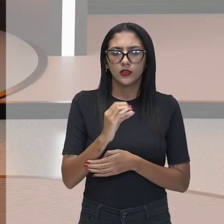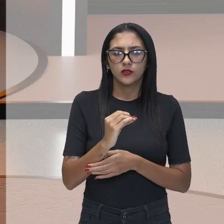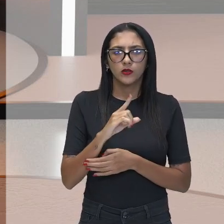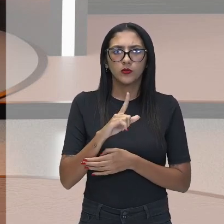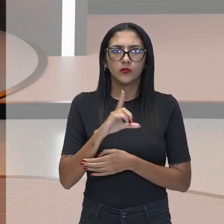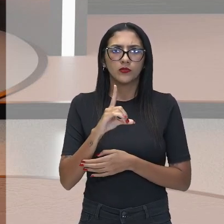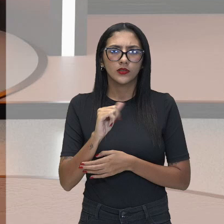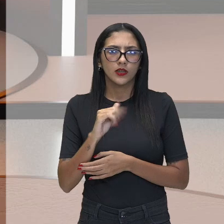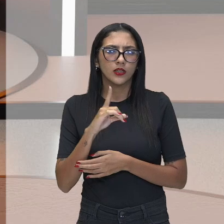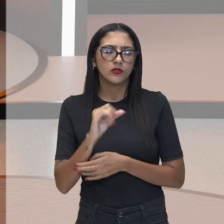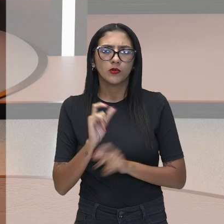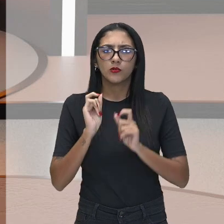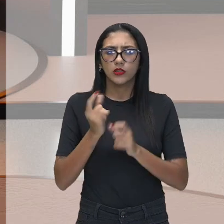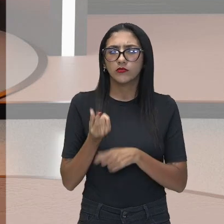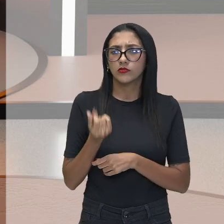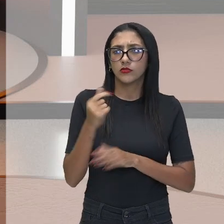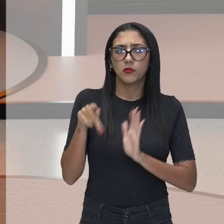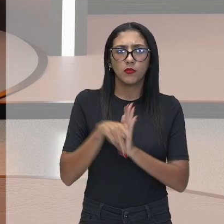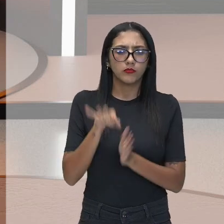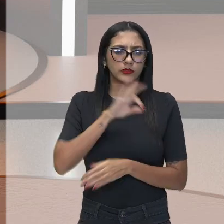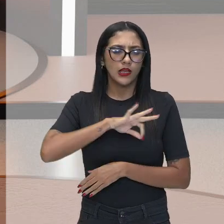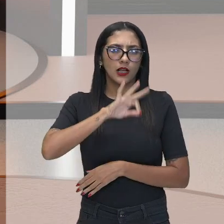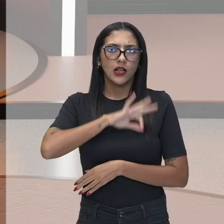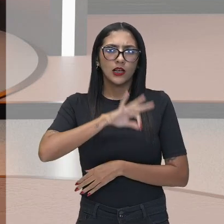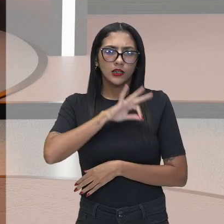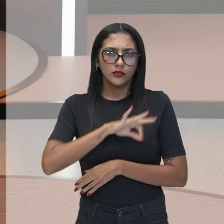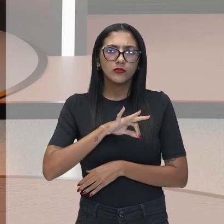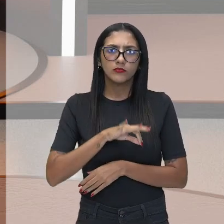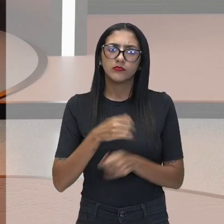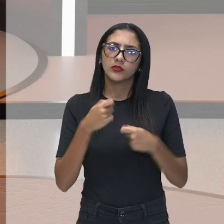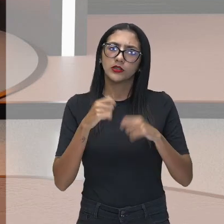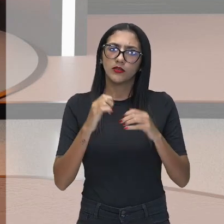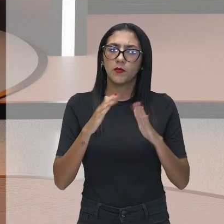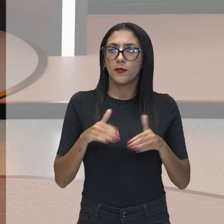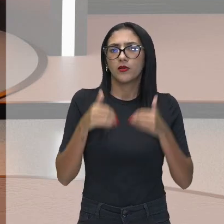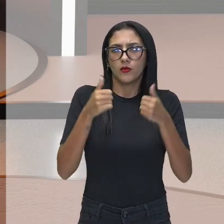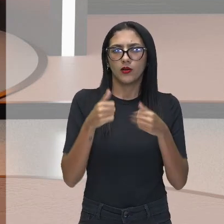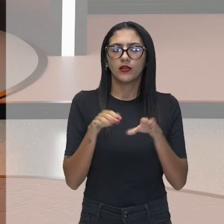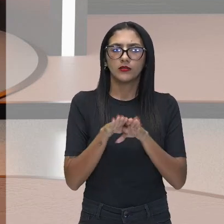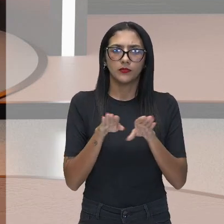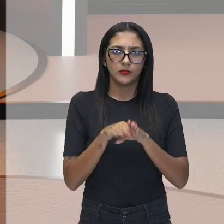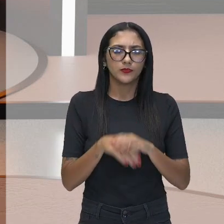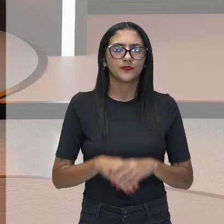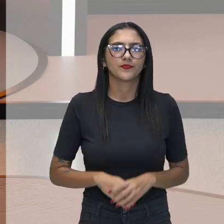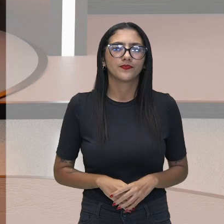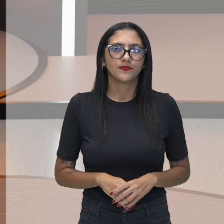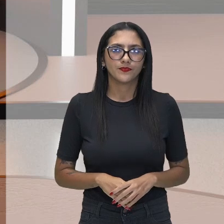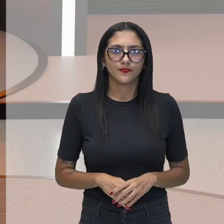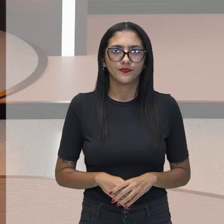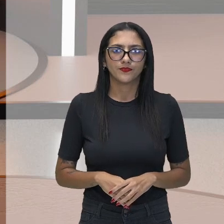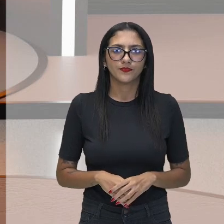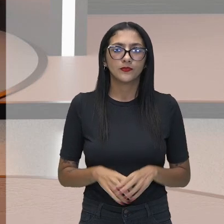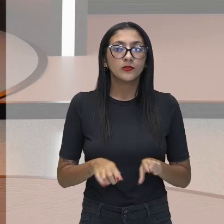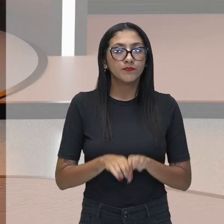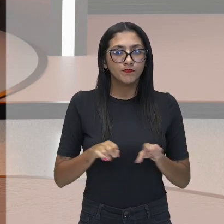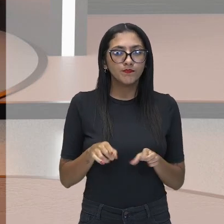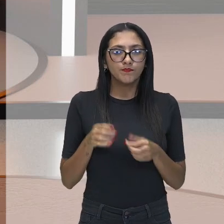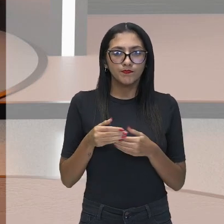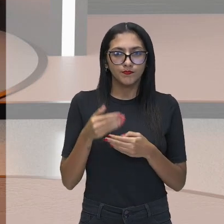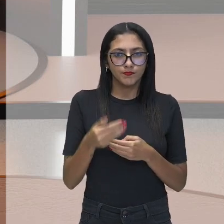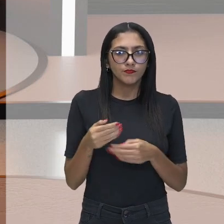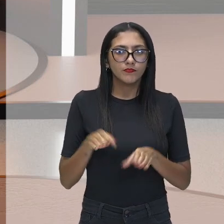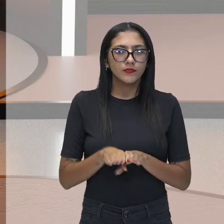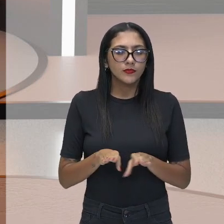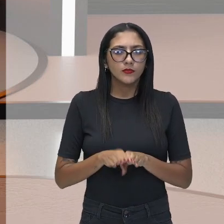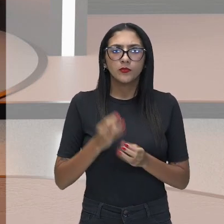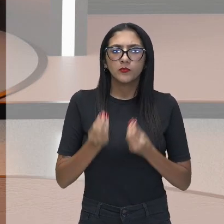soldo é o soldado. Então, eles queriam ter um salário melhor também. Mas, além disso, nós vamos ter também o processo de introdução de uma forma